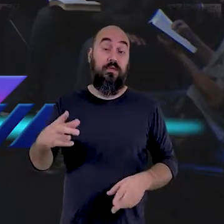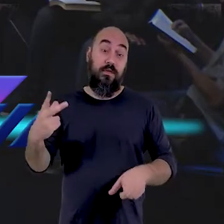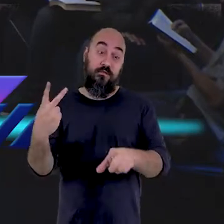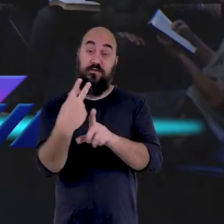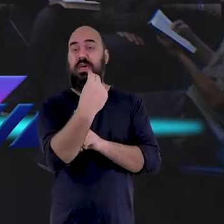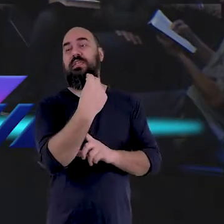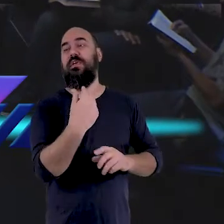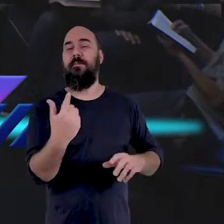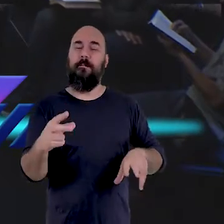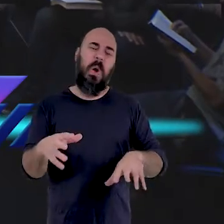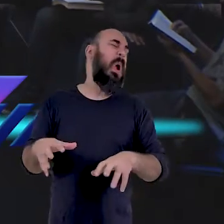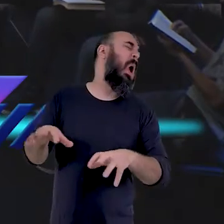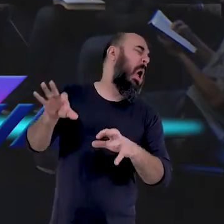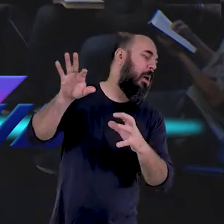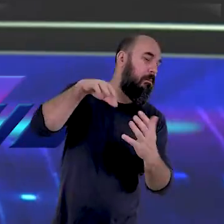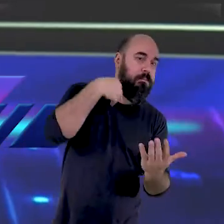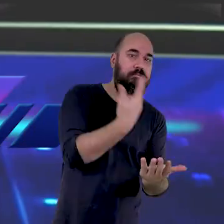matará.